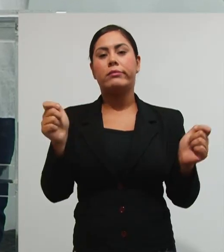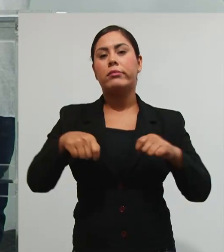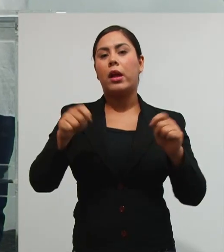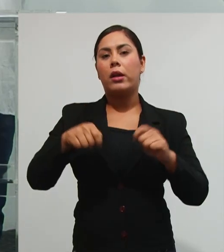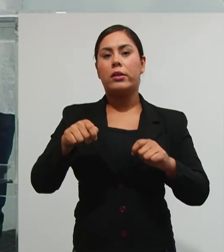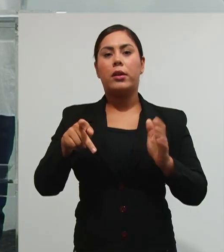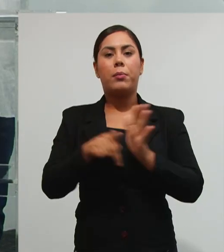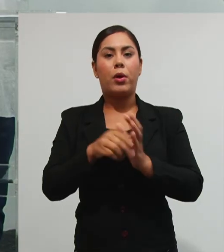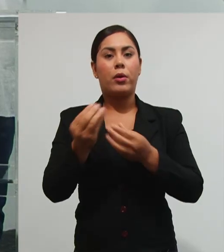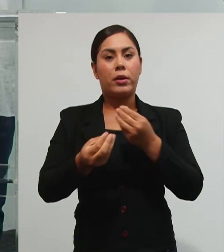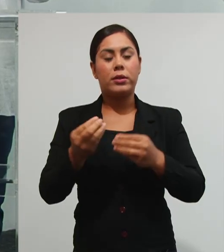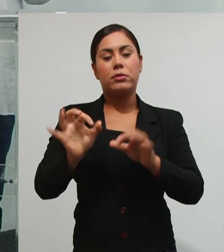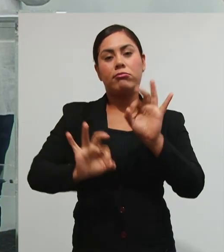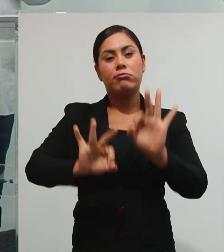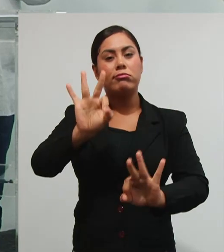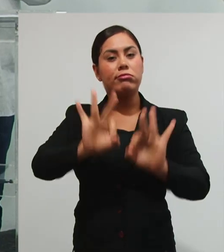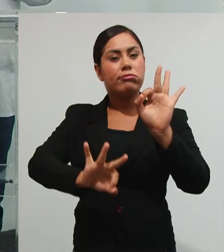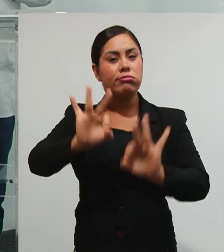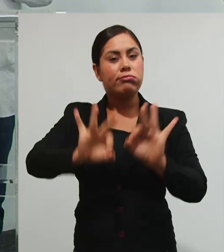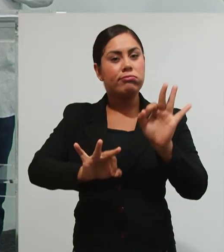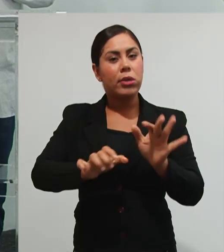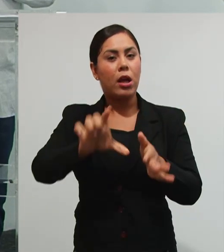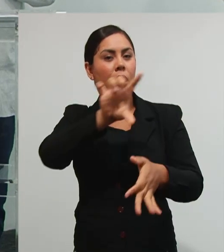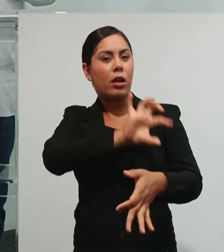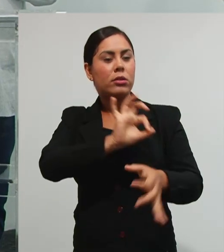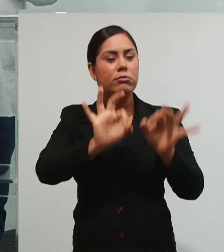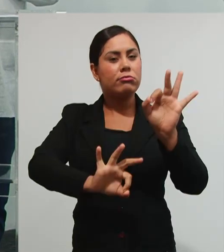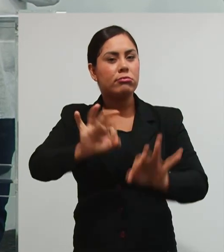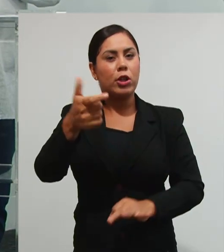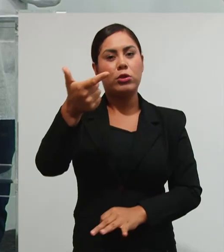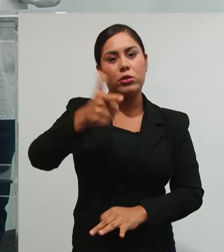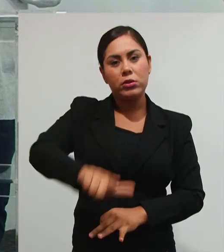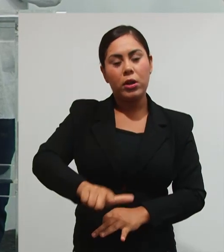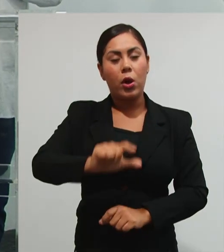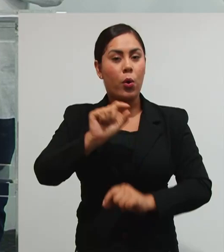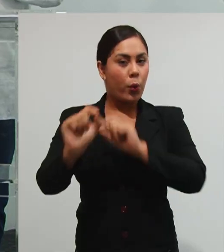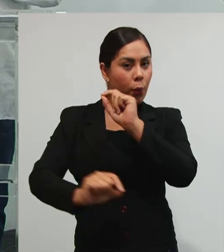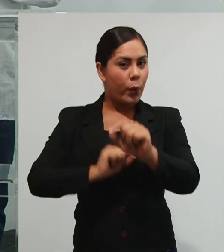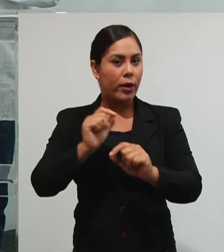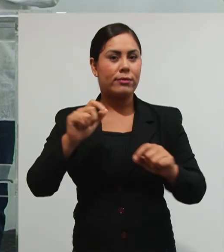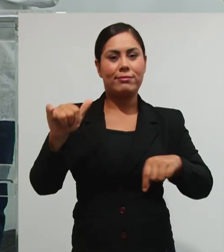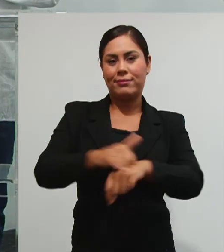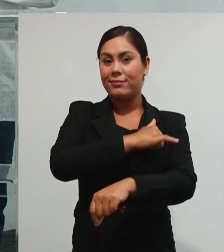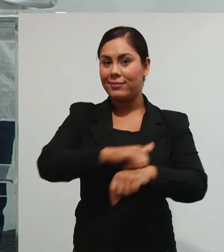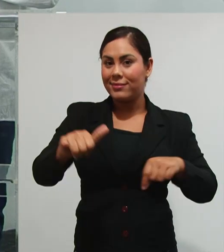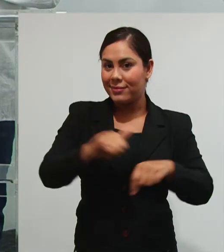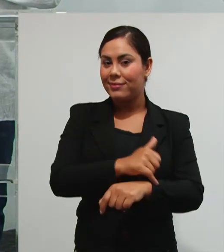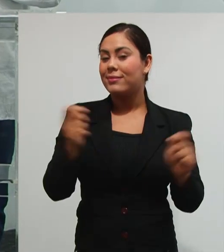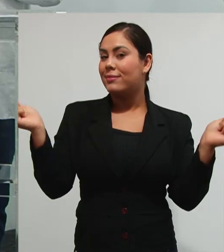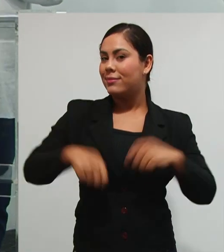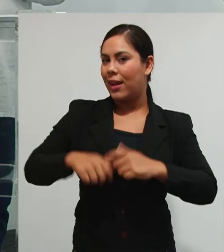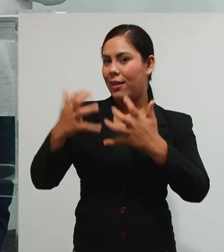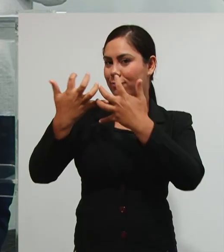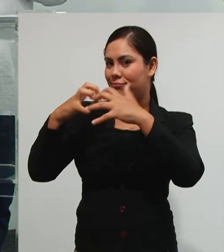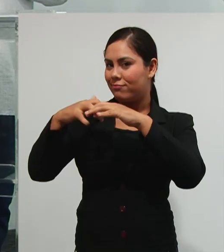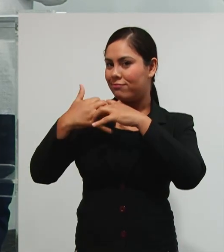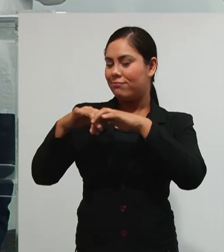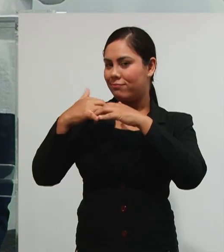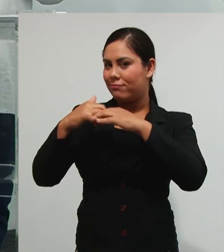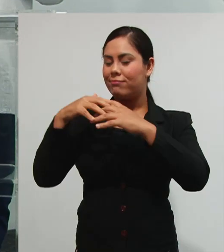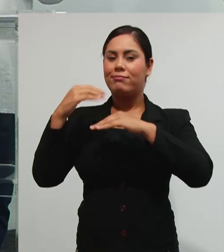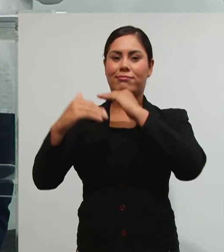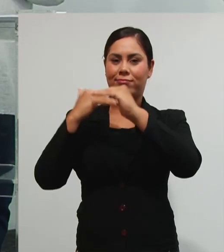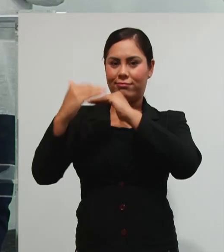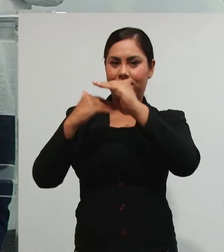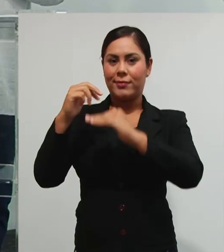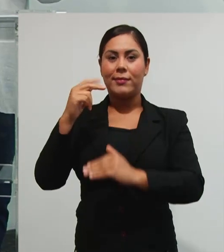feitos através de uma reorganização. A grande sacada da teoria cognitivo-construtivista